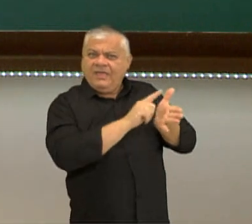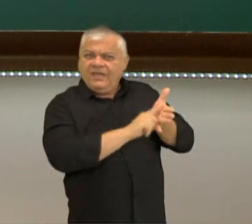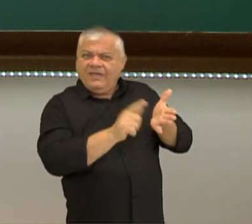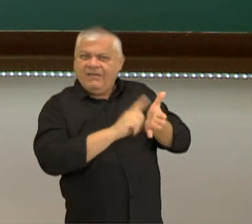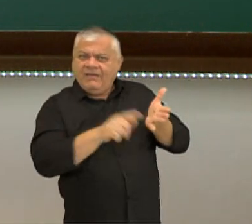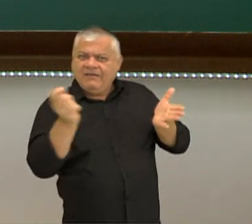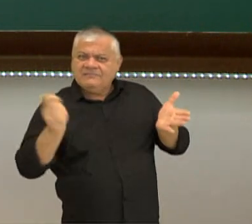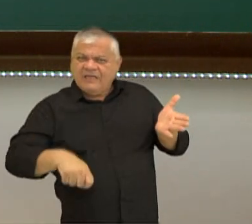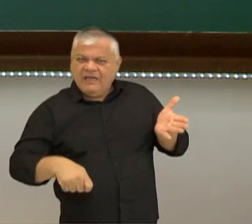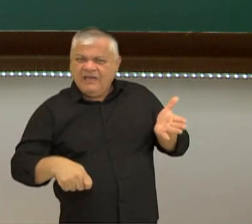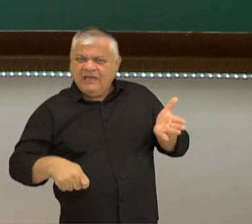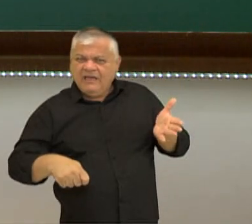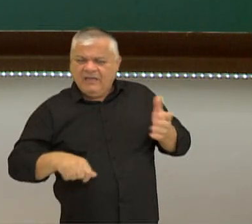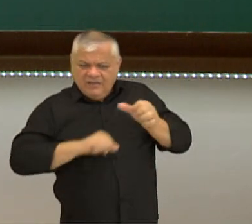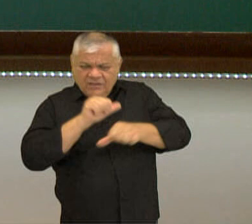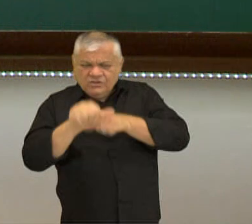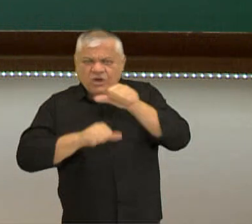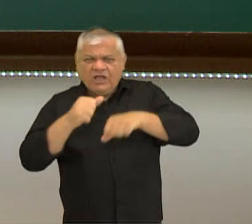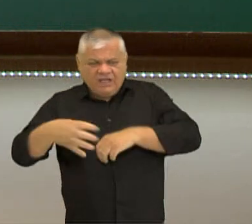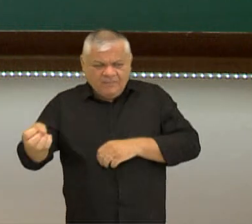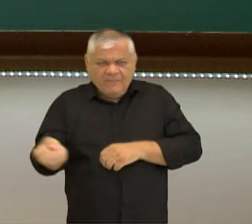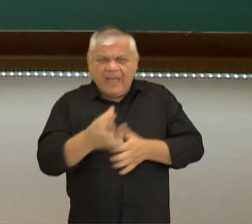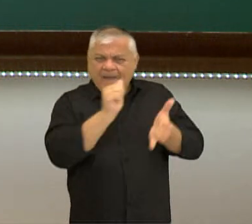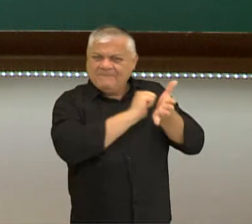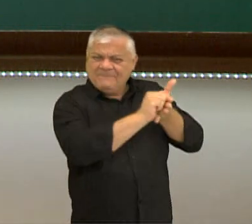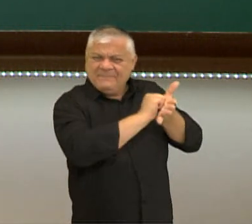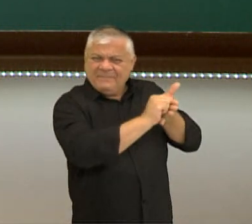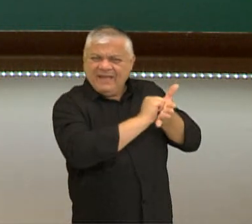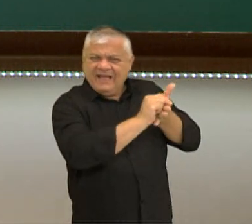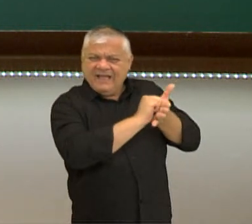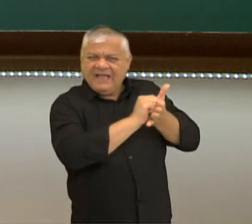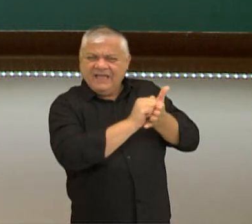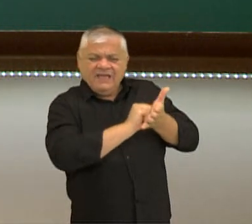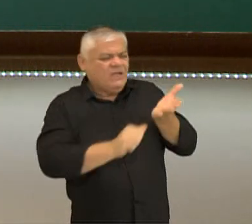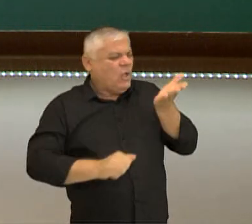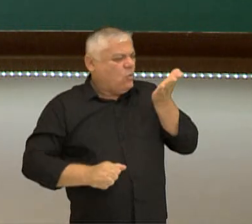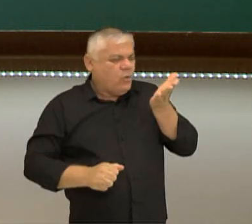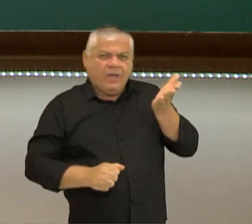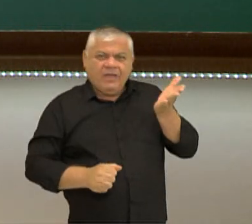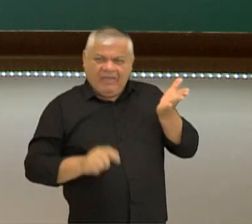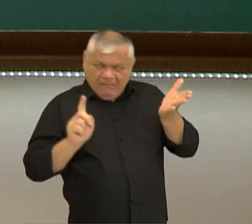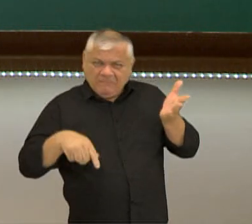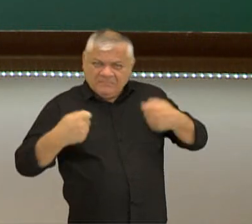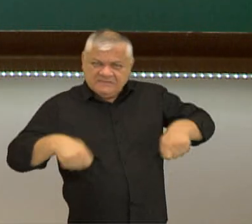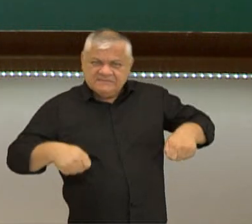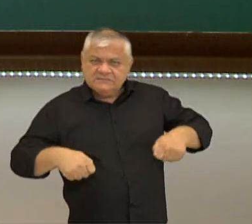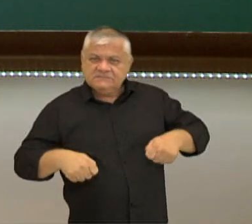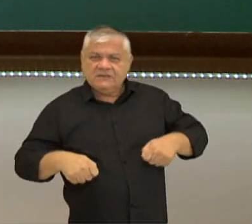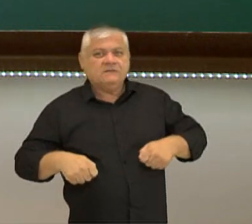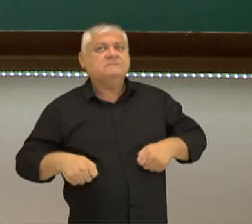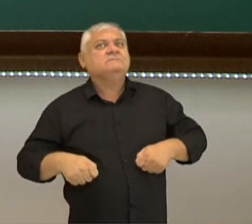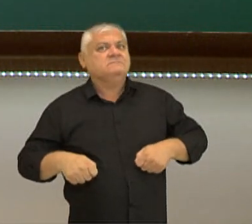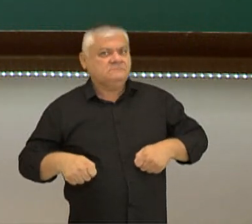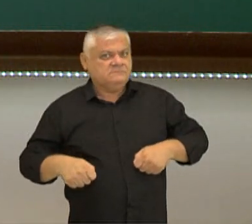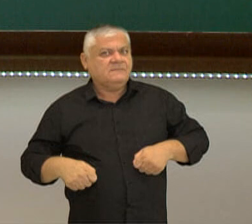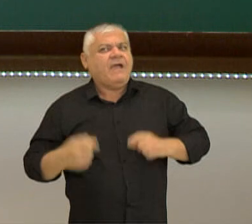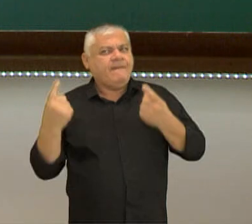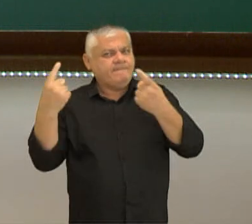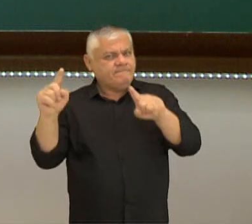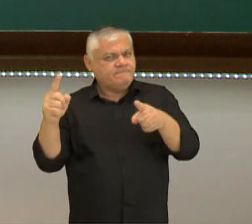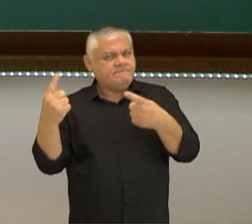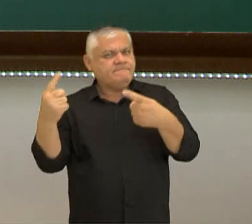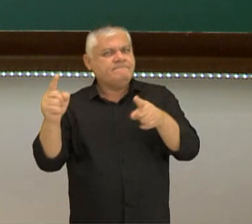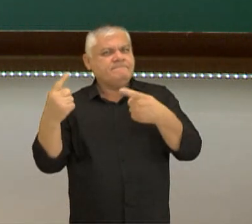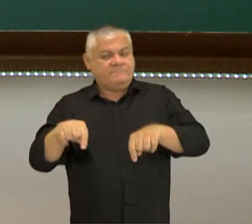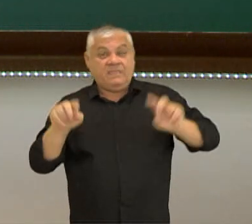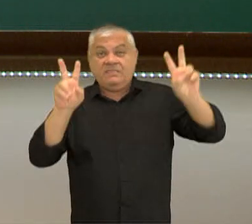uma arte nova a gente tem que apagar a antiga, tem que remover? Então ele vai trabalhar todas essas questões, né? Claro que não, a